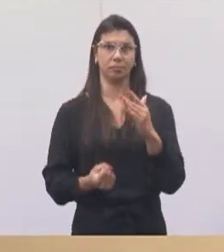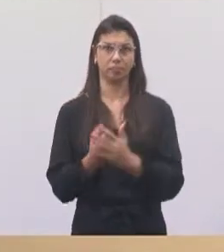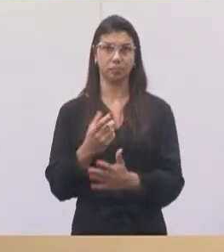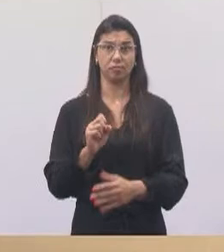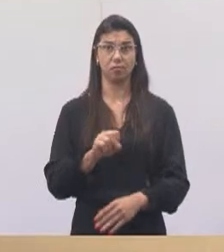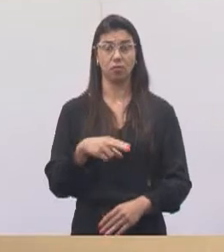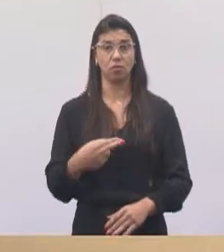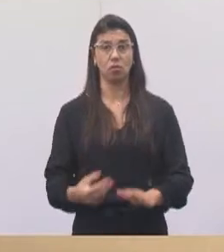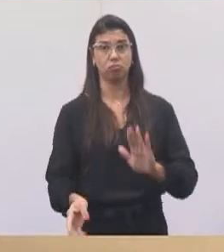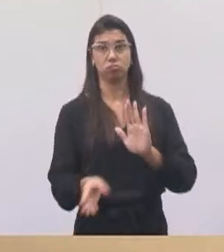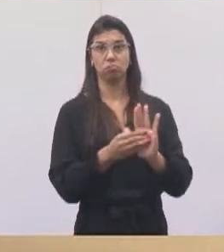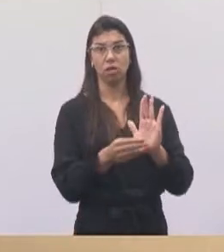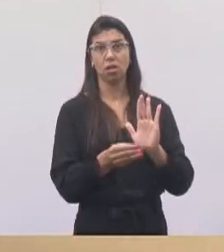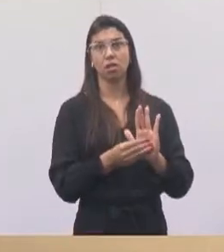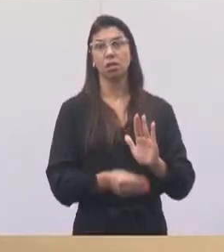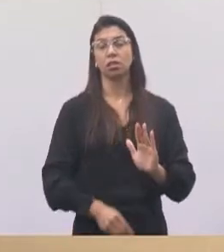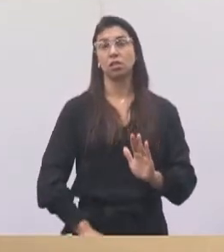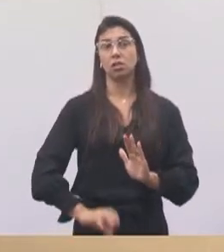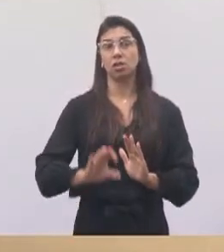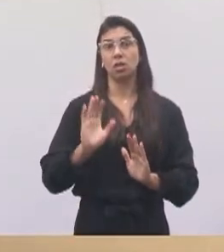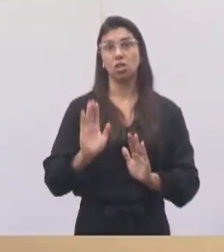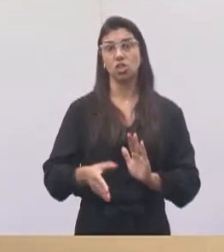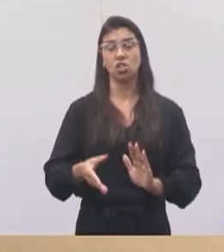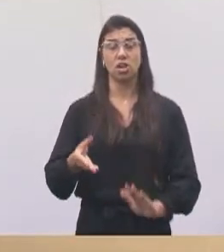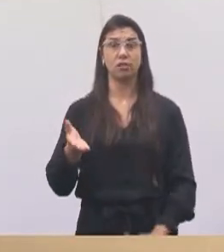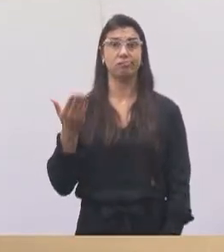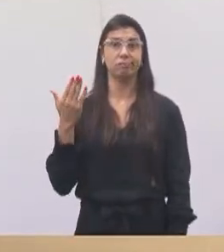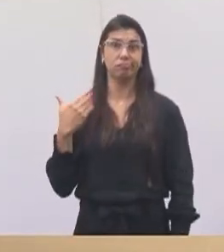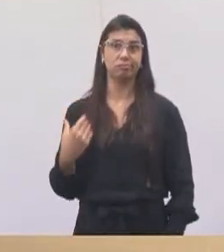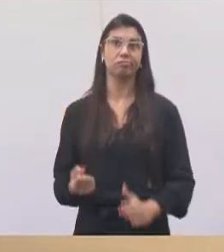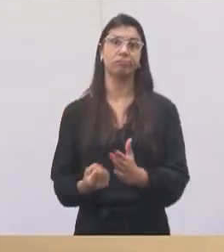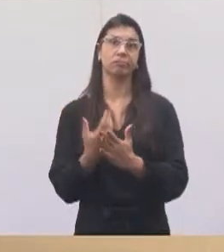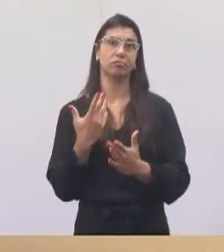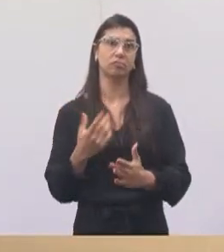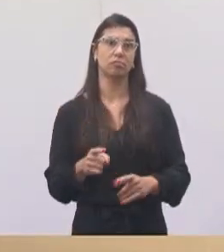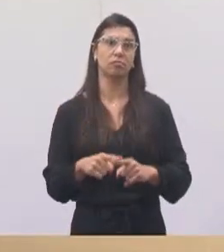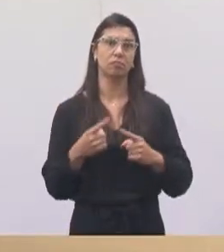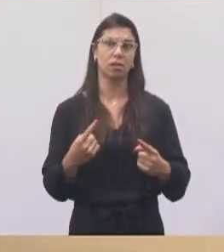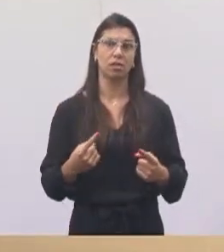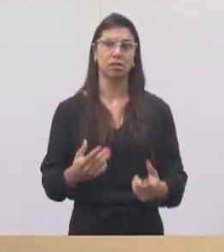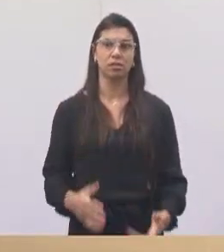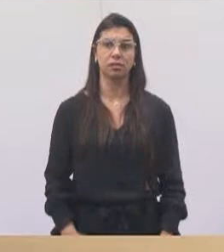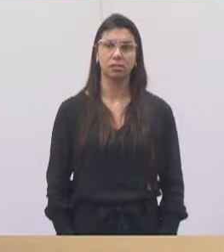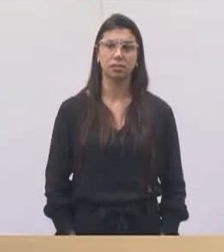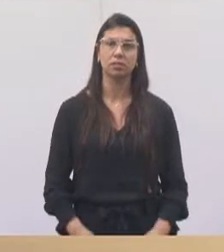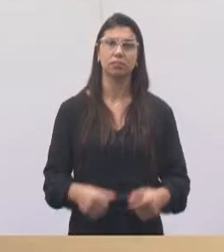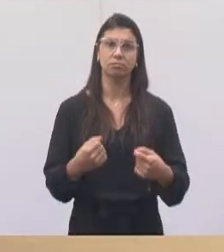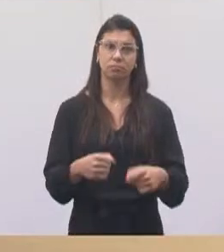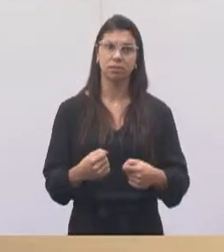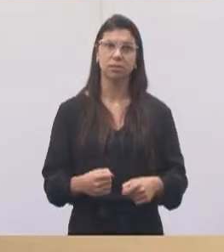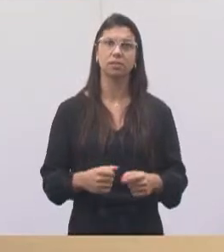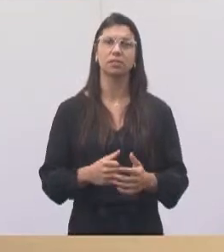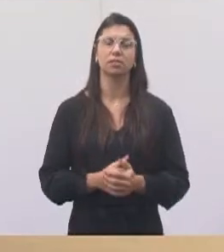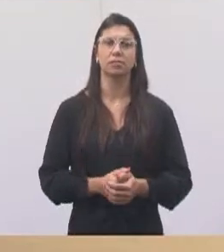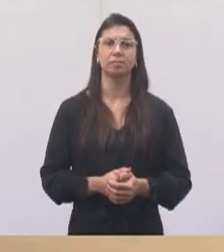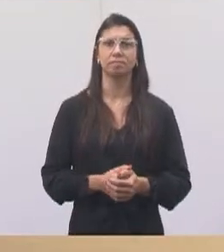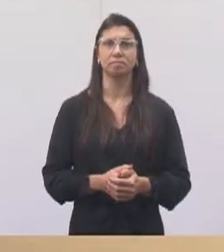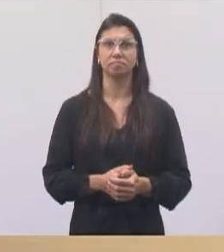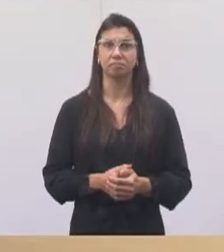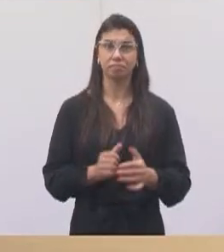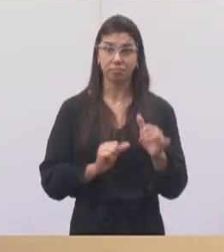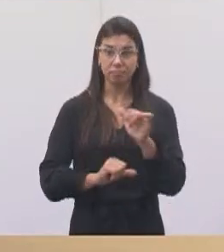emenda que foi feita, porque de 9 caiu para um parágrafo e uma emenda, eu acho uma total falta